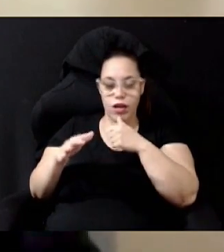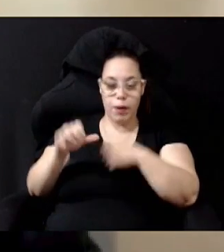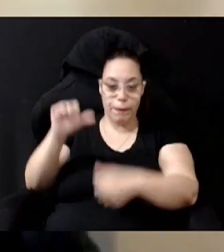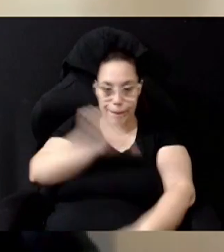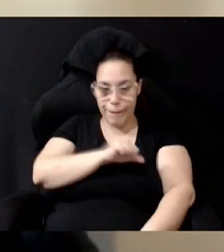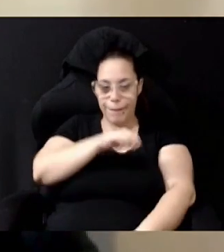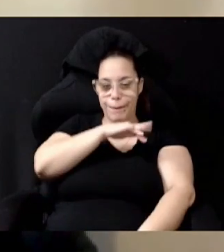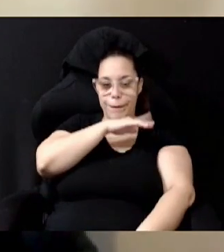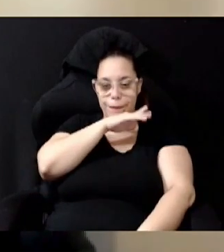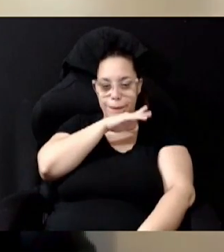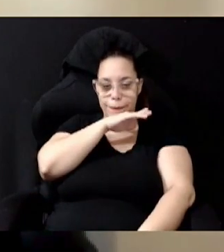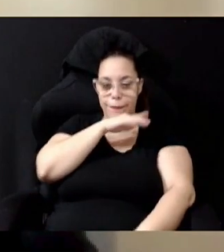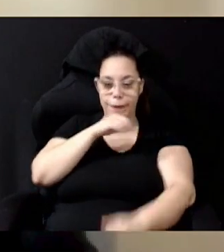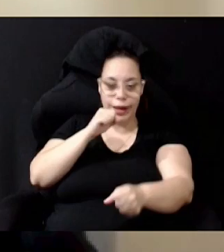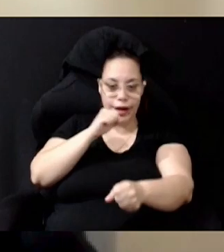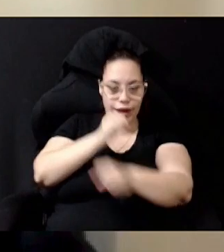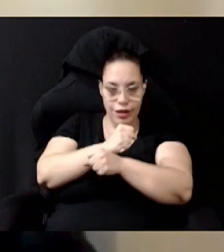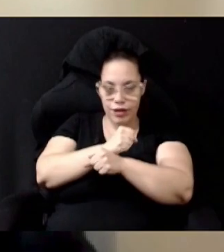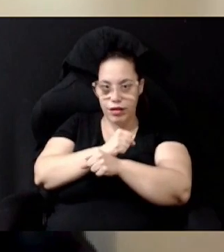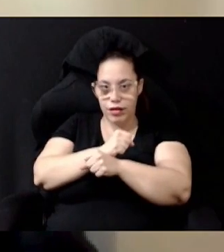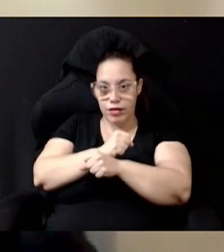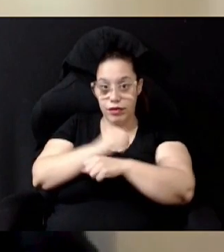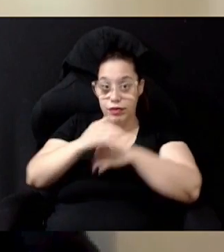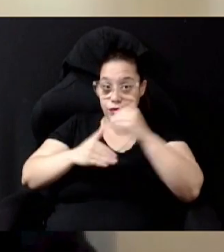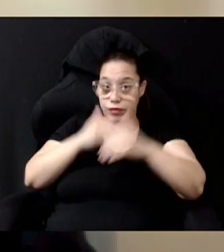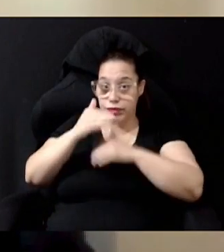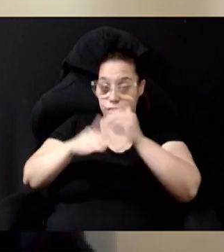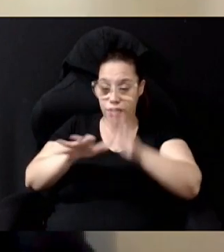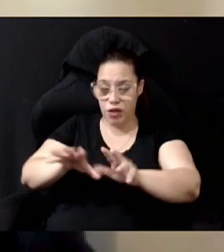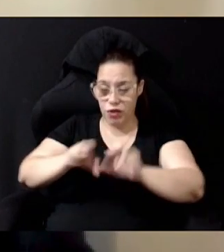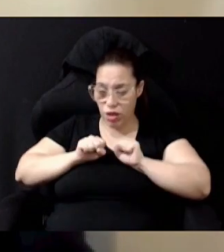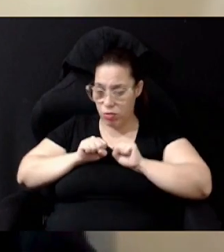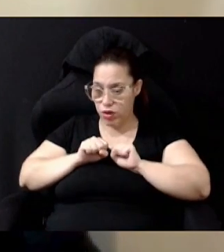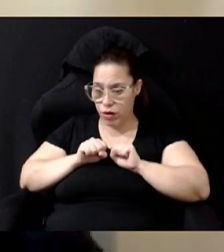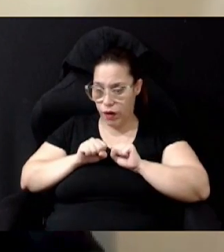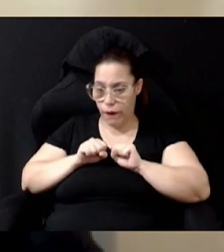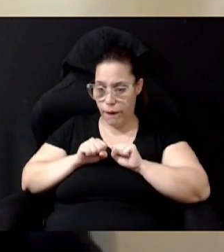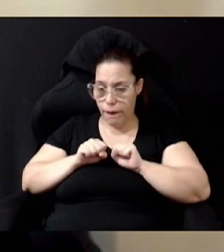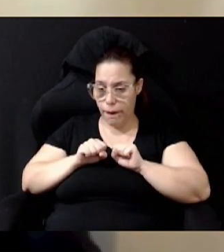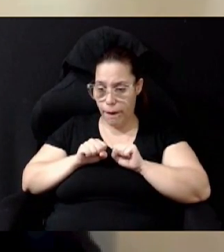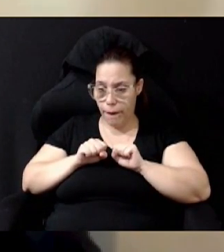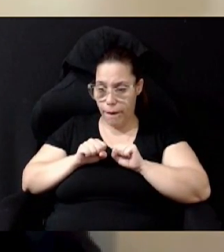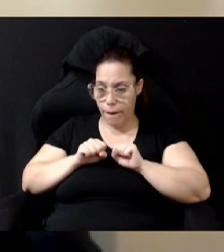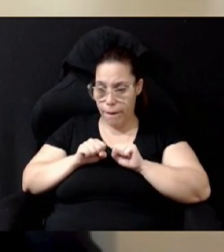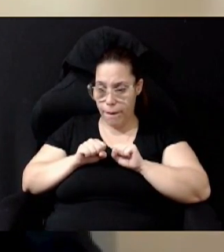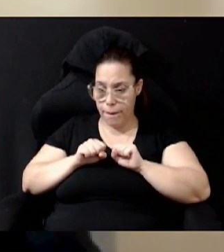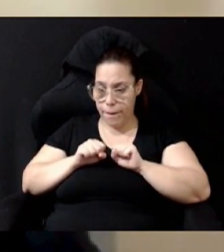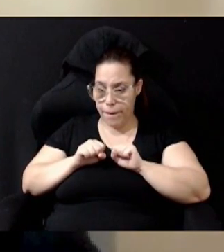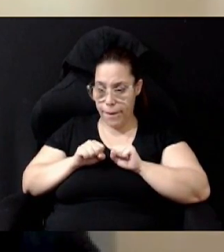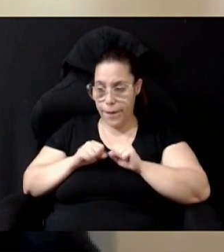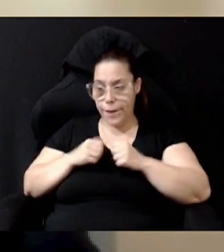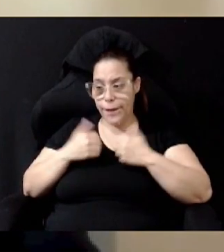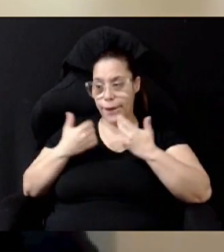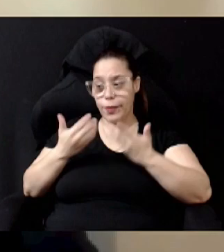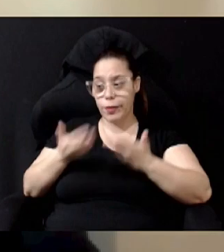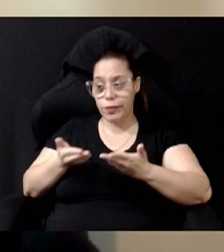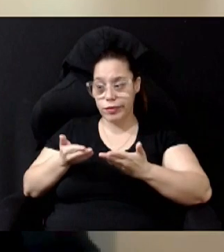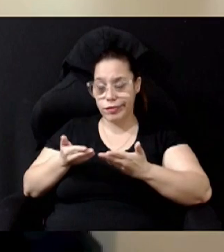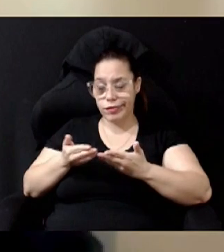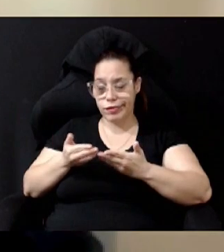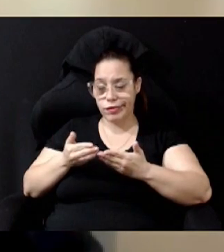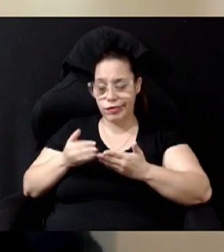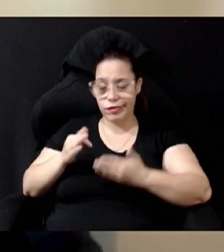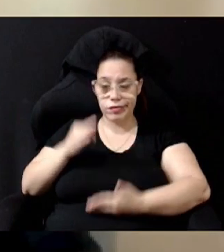progressão, paralisar o processo inflamatório e o dano dessas células nervosas. Então, o que vem pela frente é,